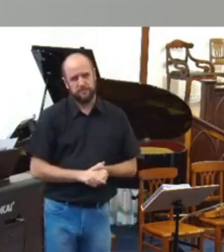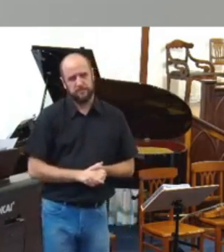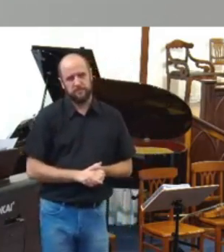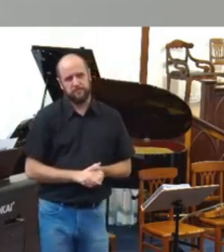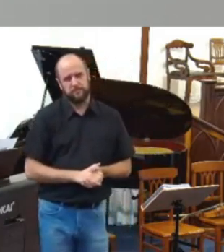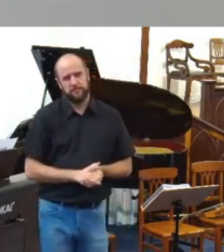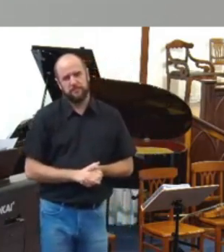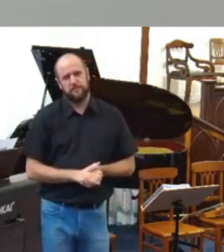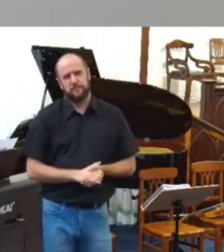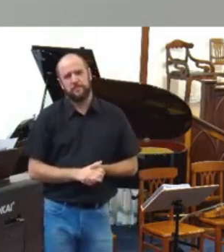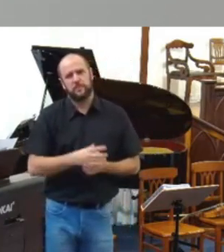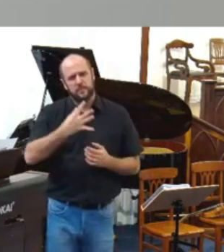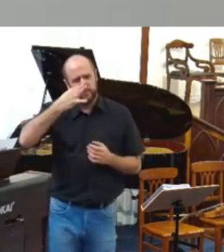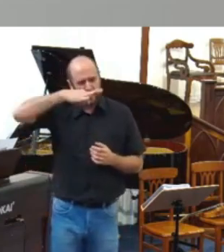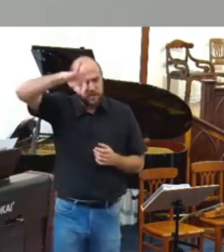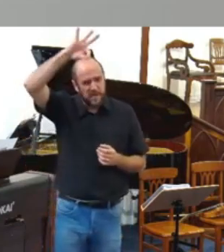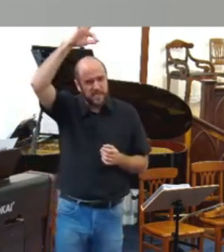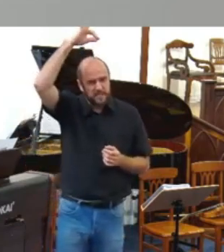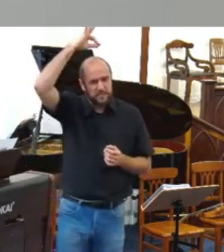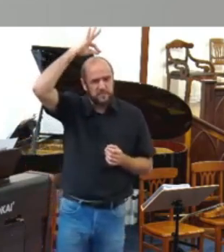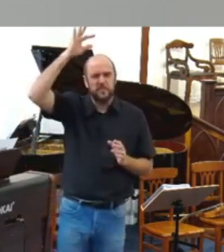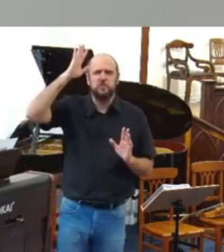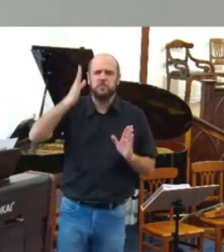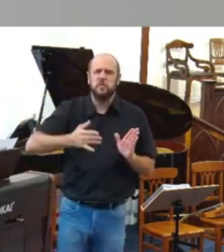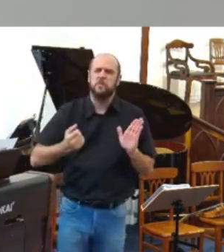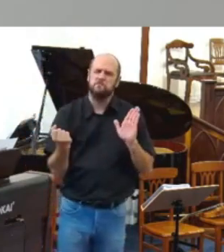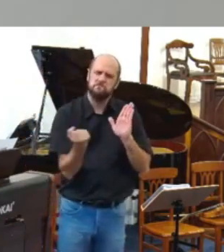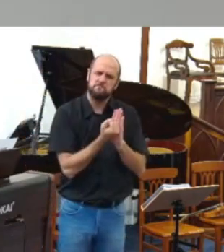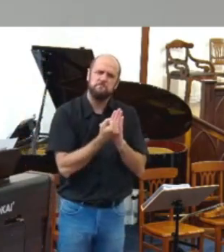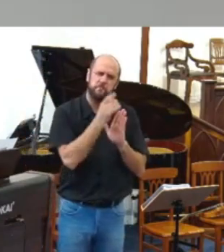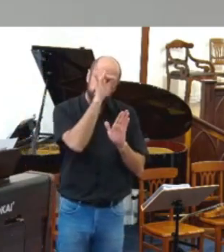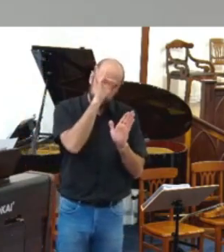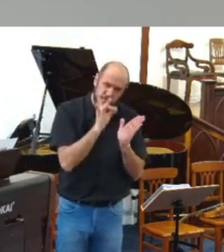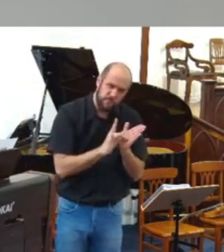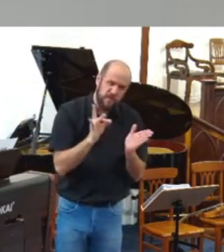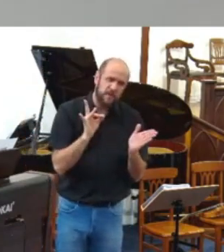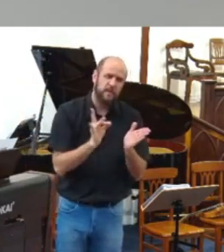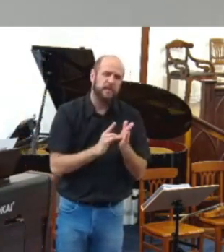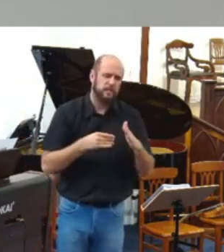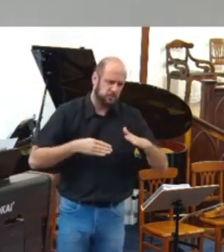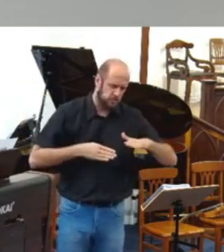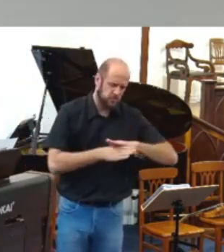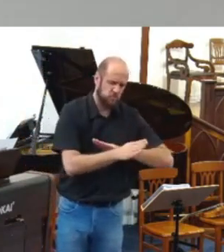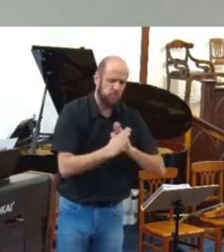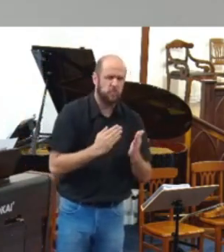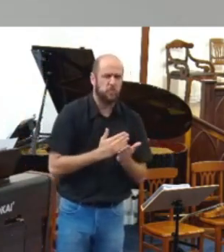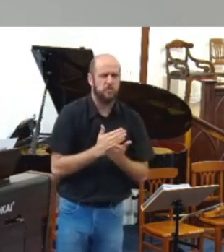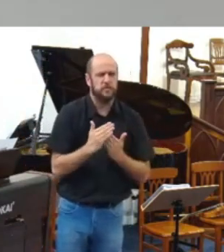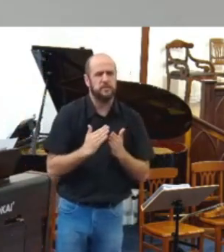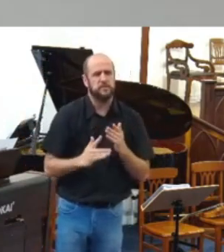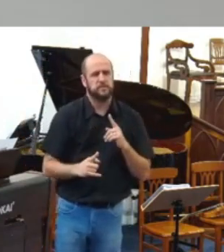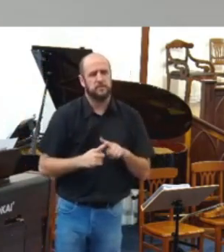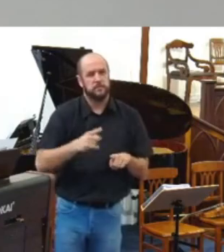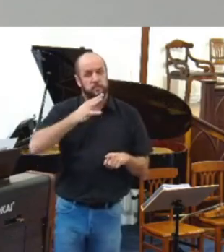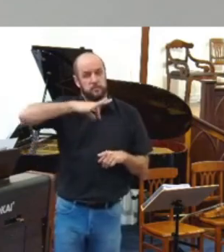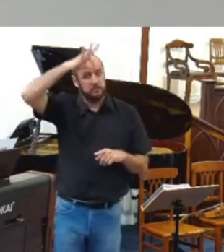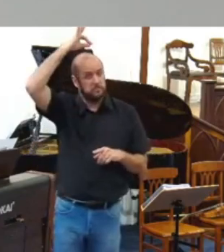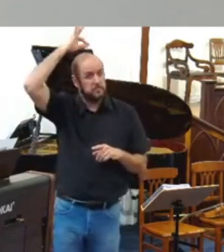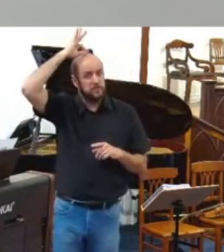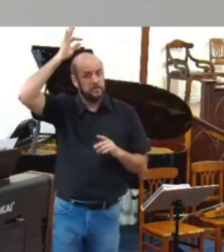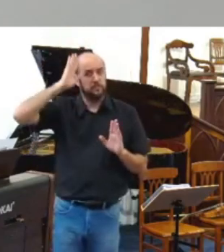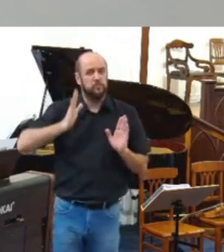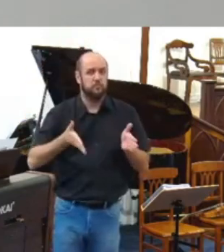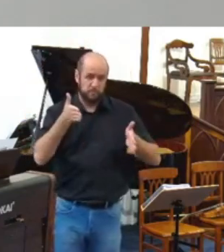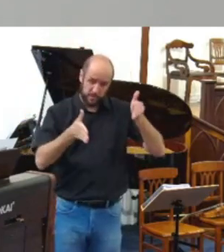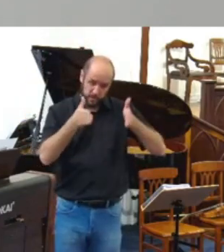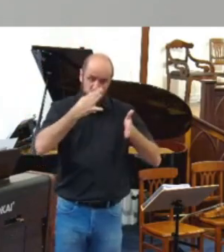Receber este Espírito marca definitivamente a entrada da igreja na chamada Era do Espírito, como muitos